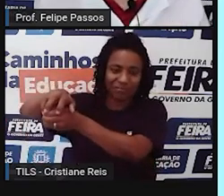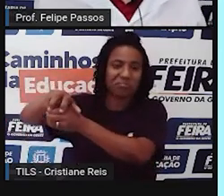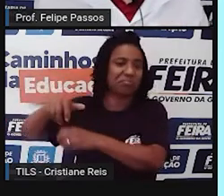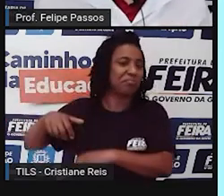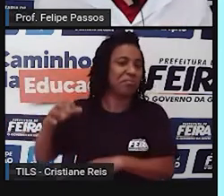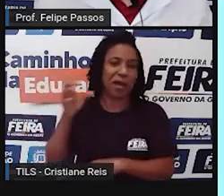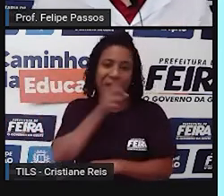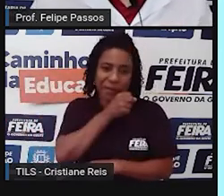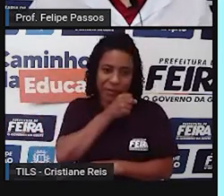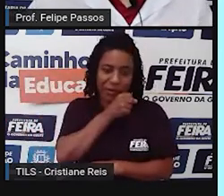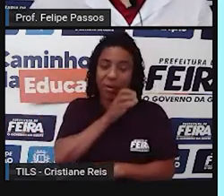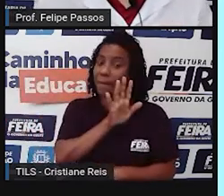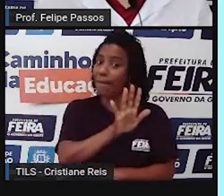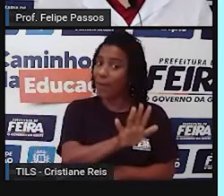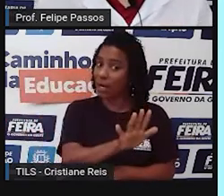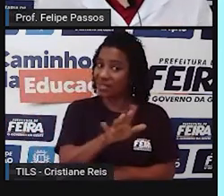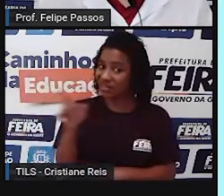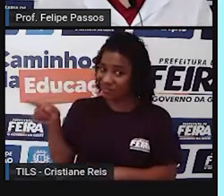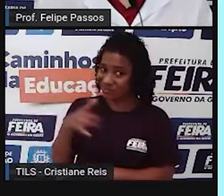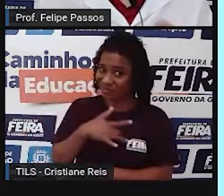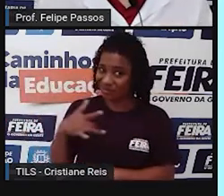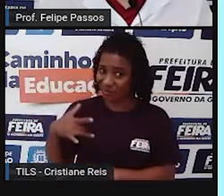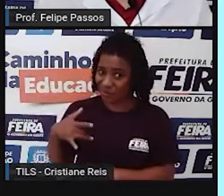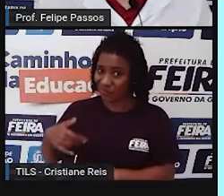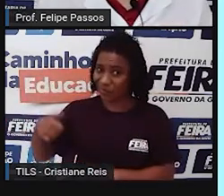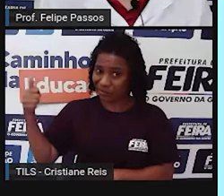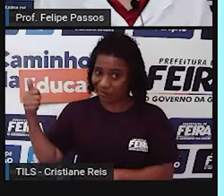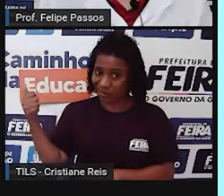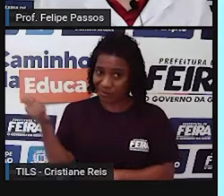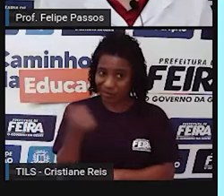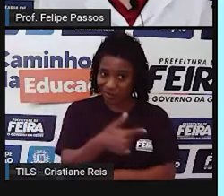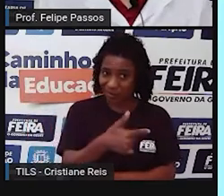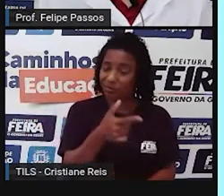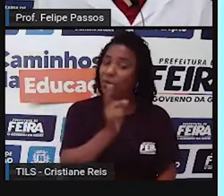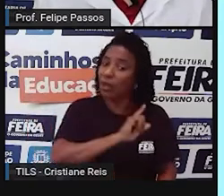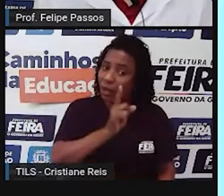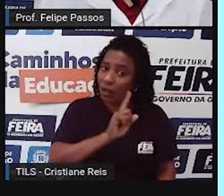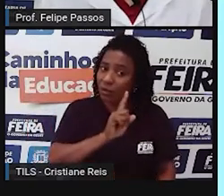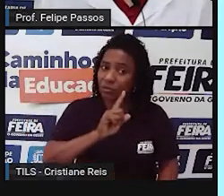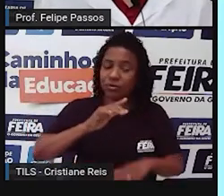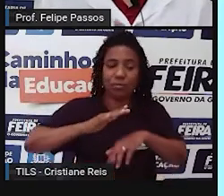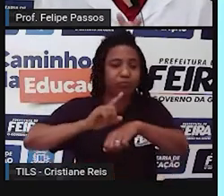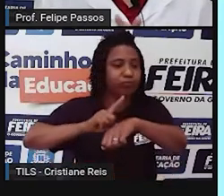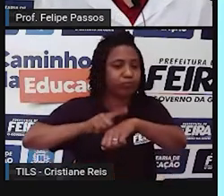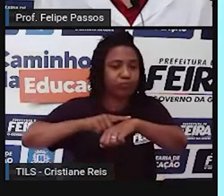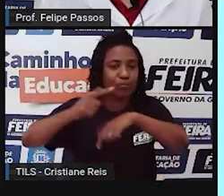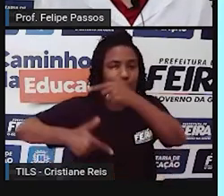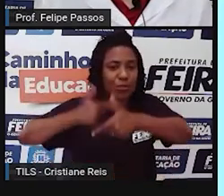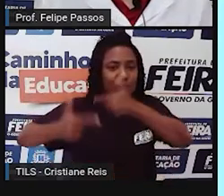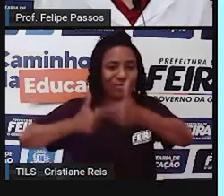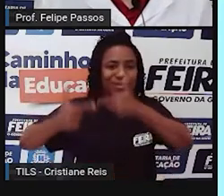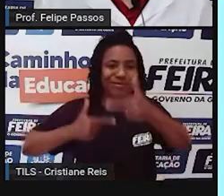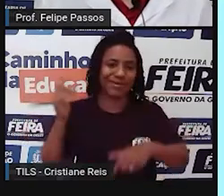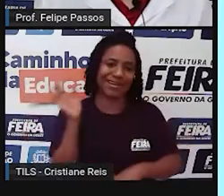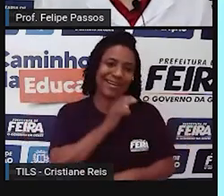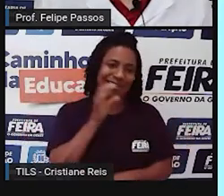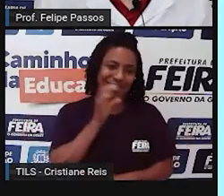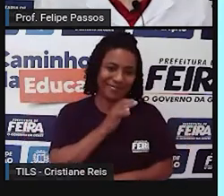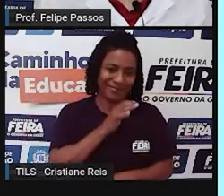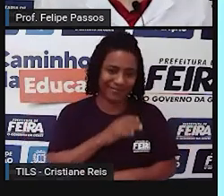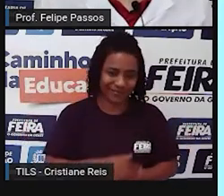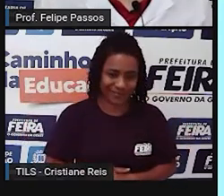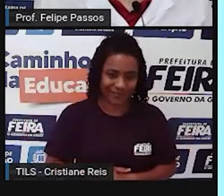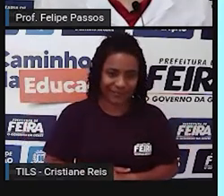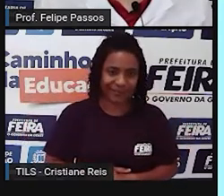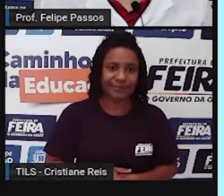dizendo que são mais saudáveis, eu só estou dizendo em questão de produção, certo? Surge lá no século XVII também uma grande